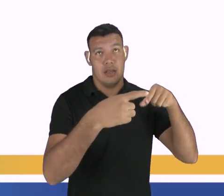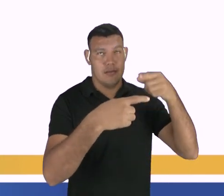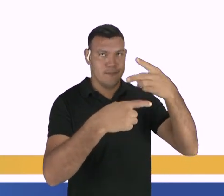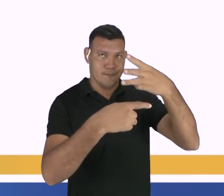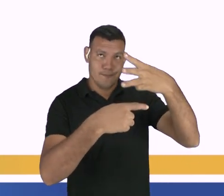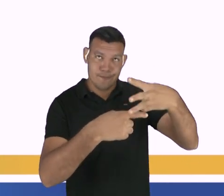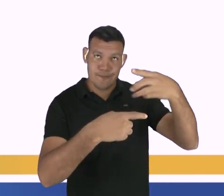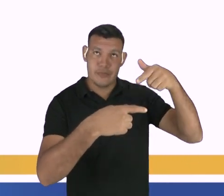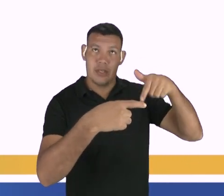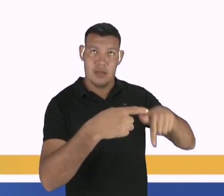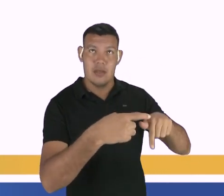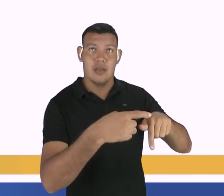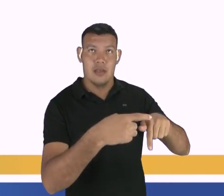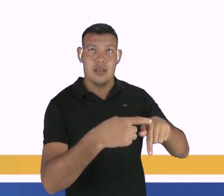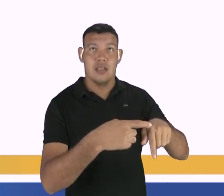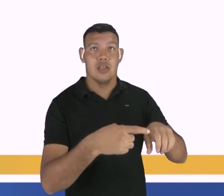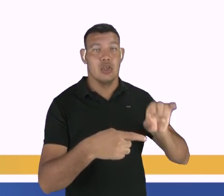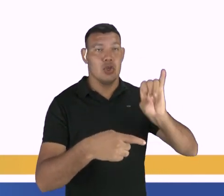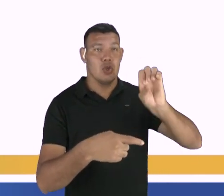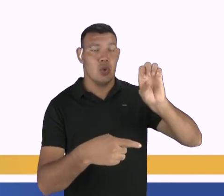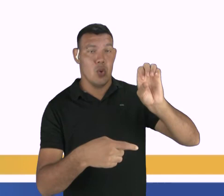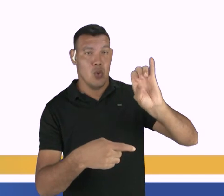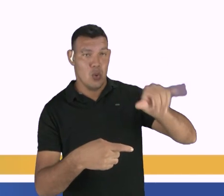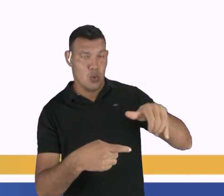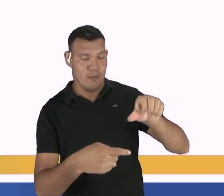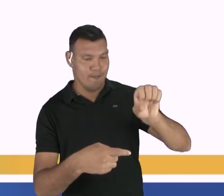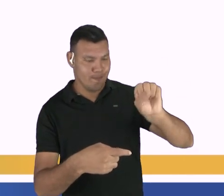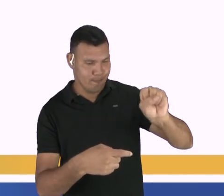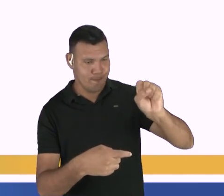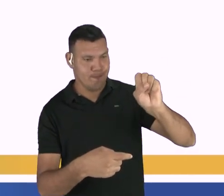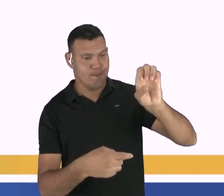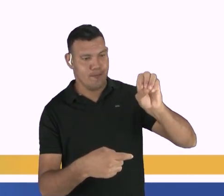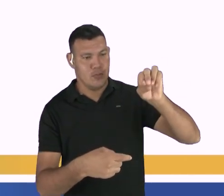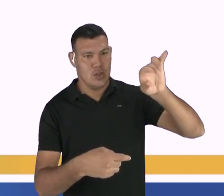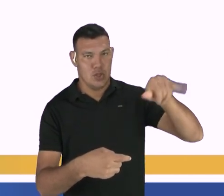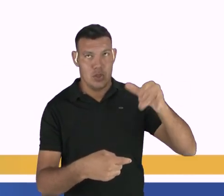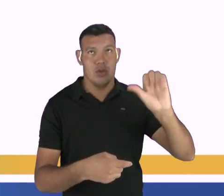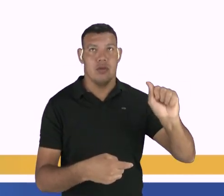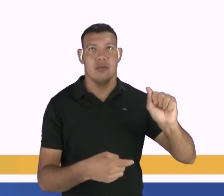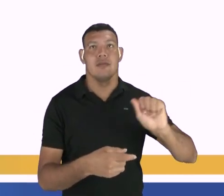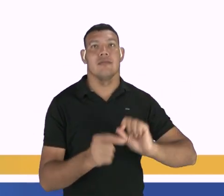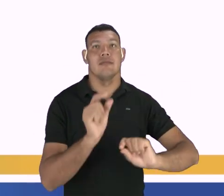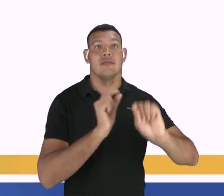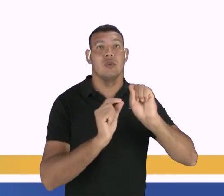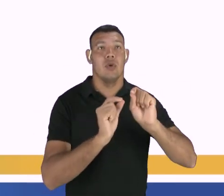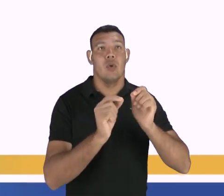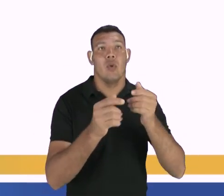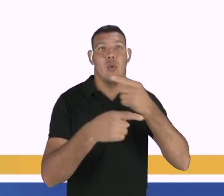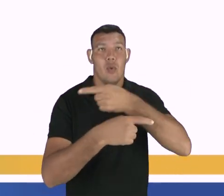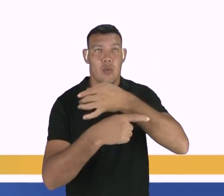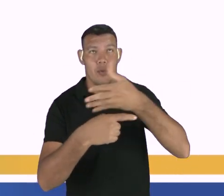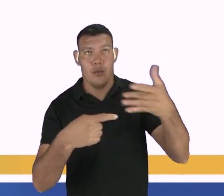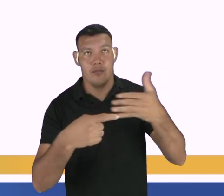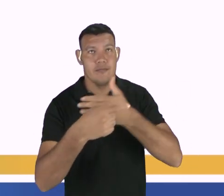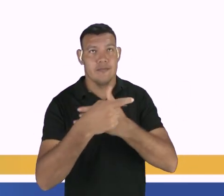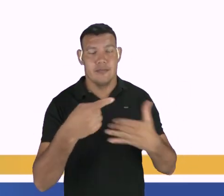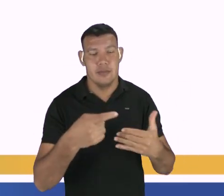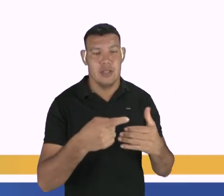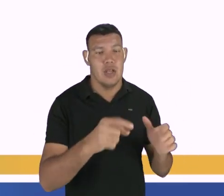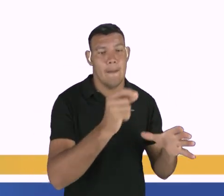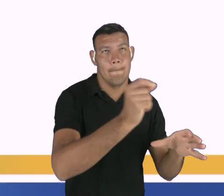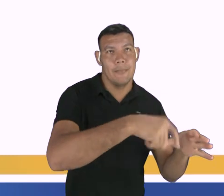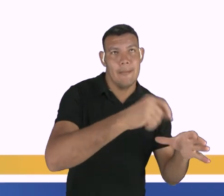somar 2/5 mais 3/7. Observem que, nesse caso, nós temos denominadores